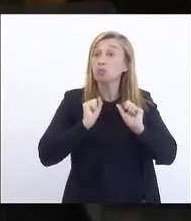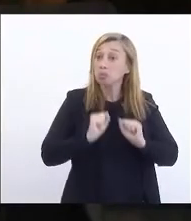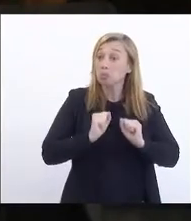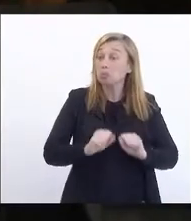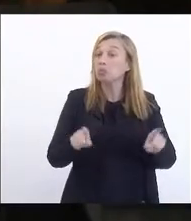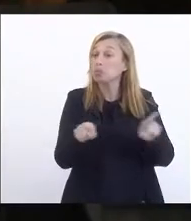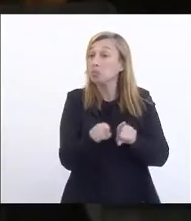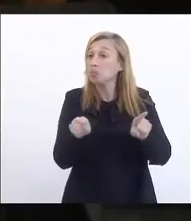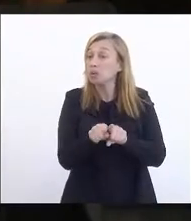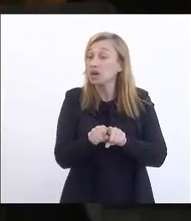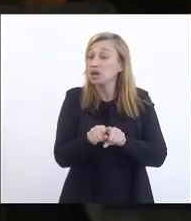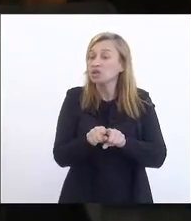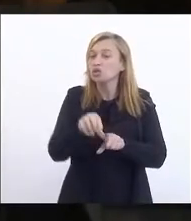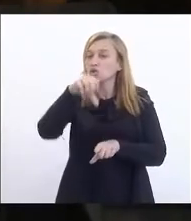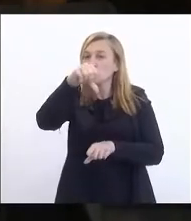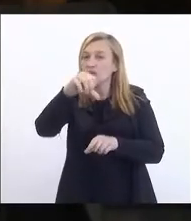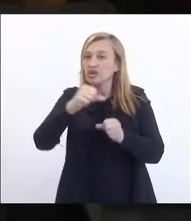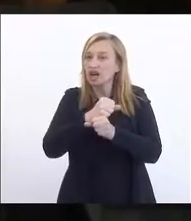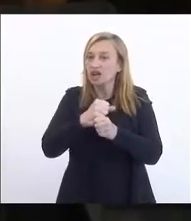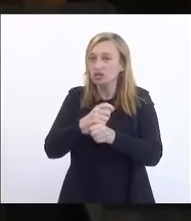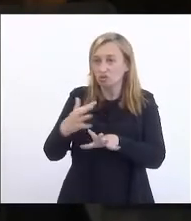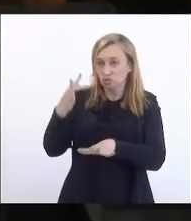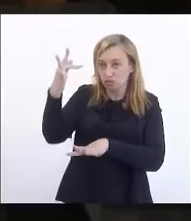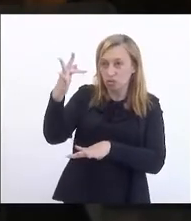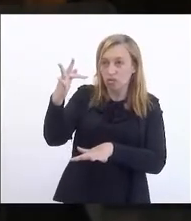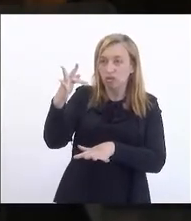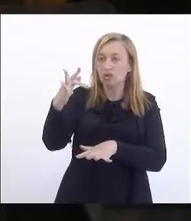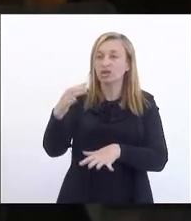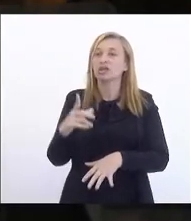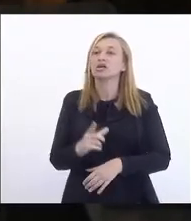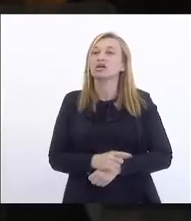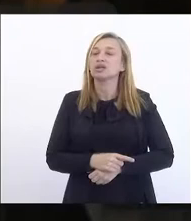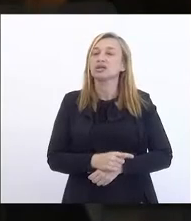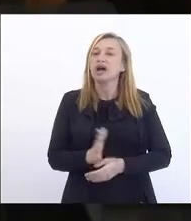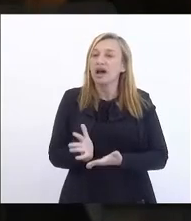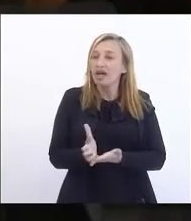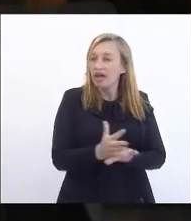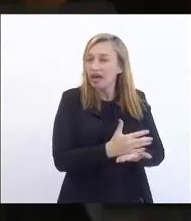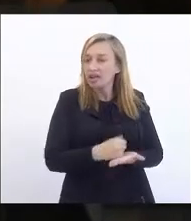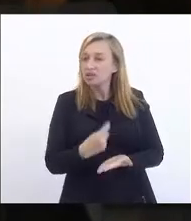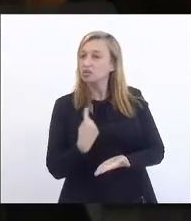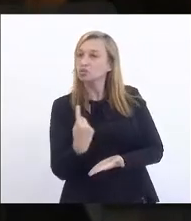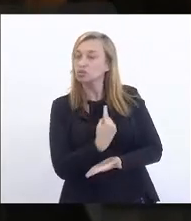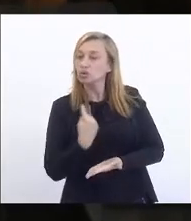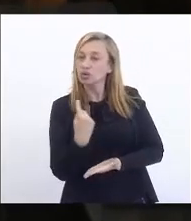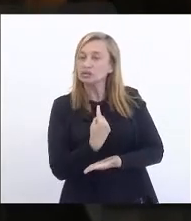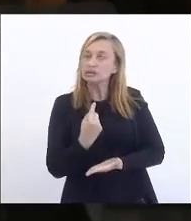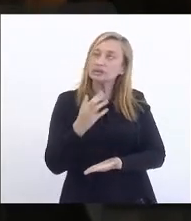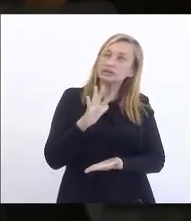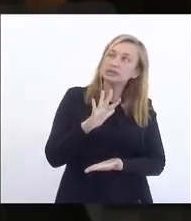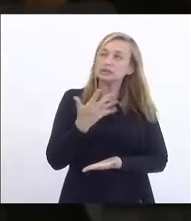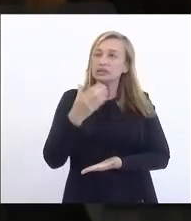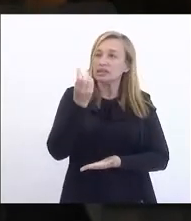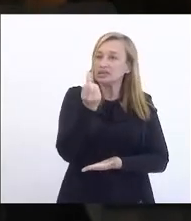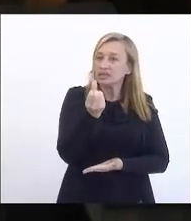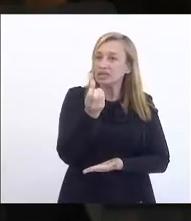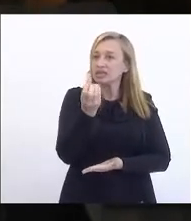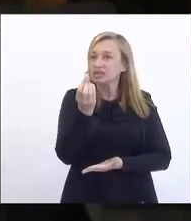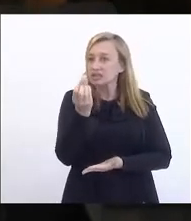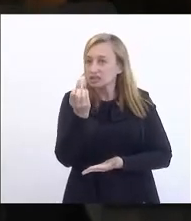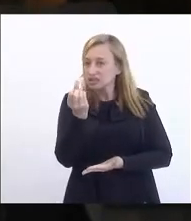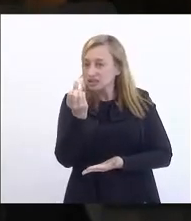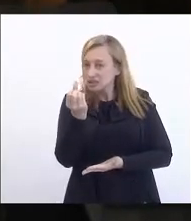nos próximos nove anos aumentar a nossa arrecadação em cerca de 640